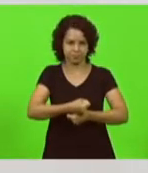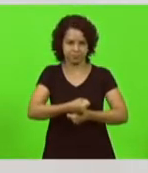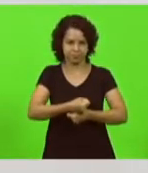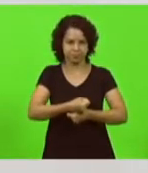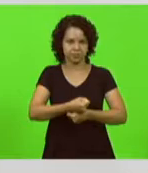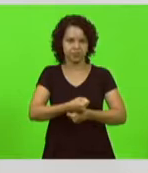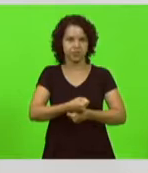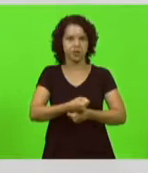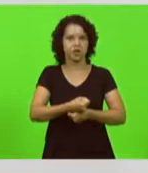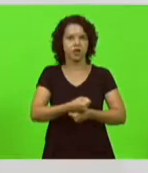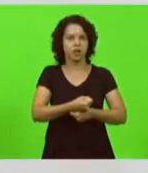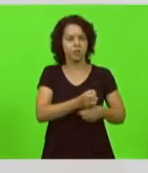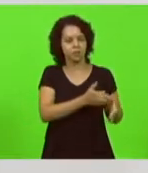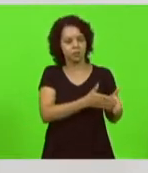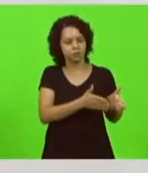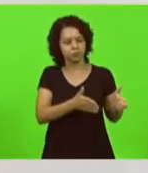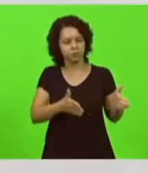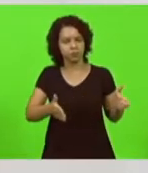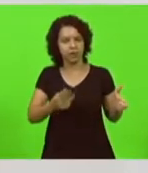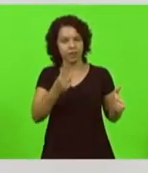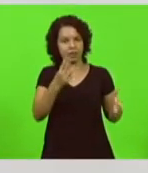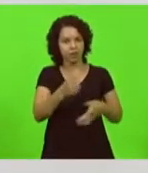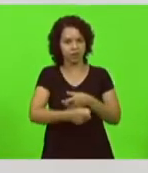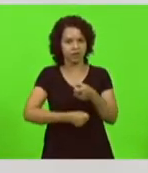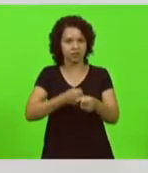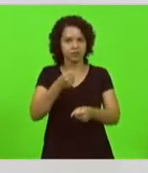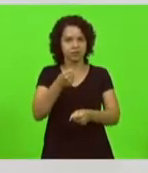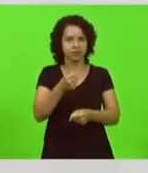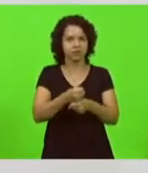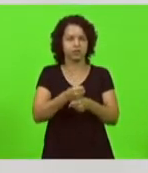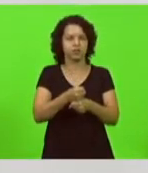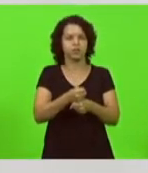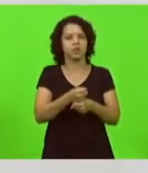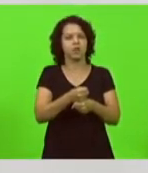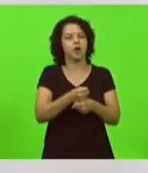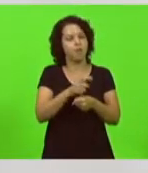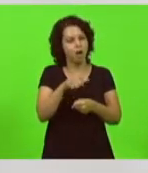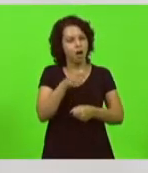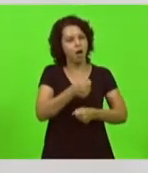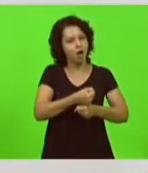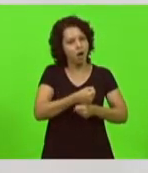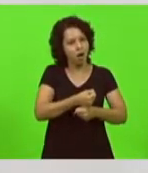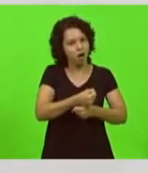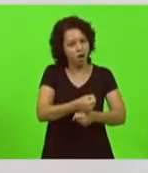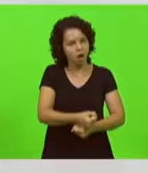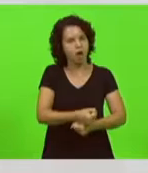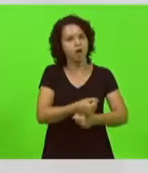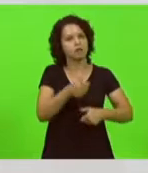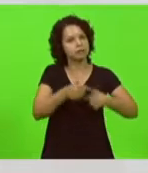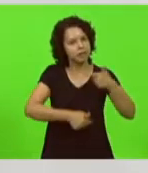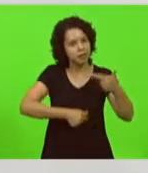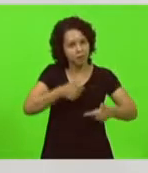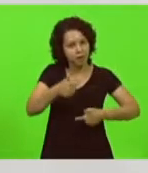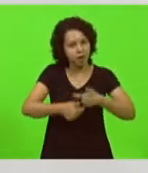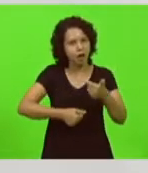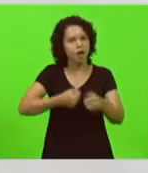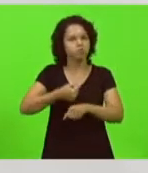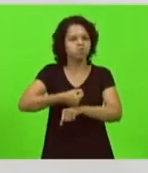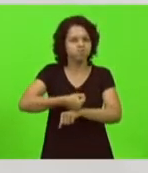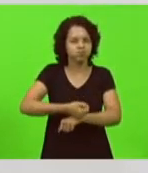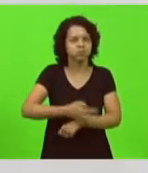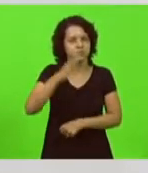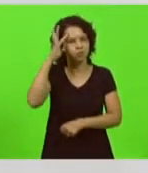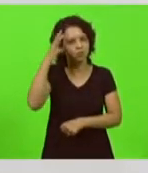Passaram-se apenas 3 anos, mas foram anos de muito trabalho, muitos resultados. Naquele fevereiro